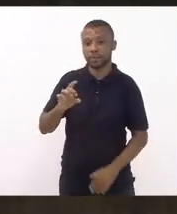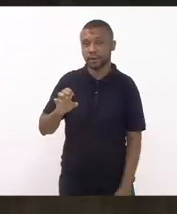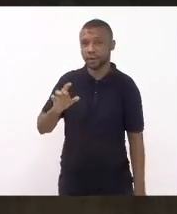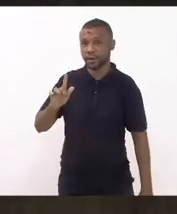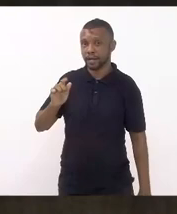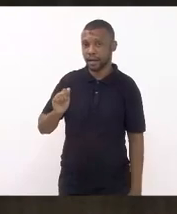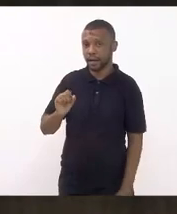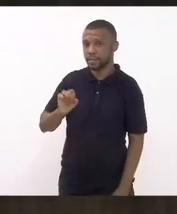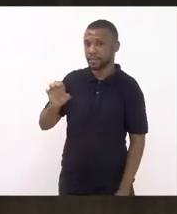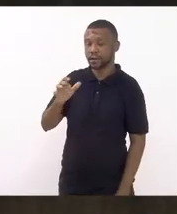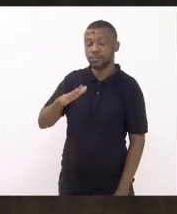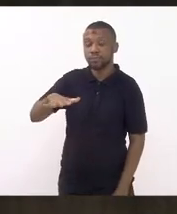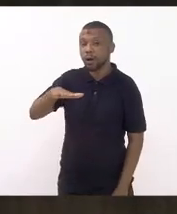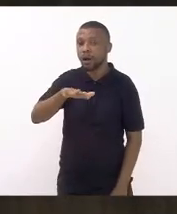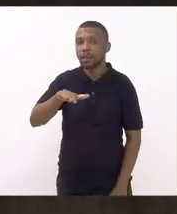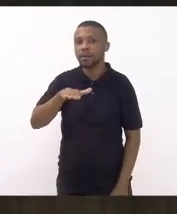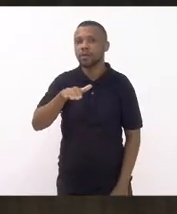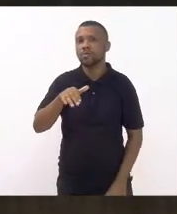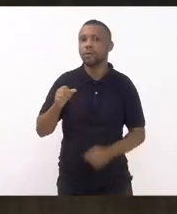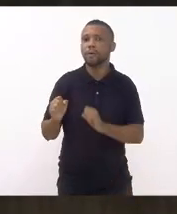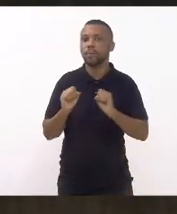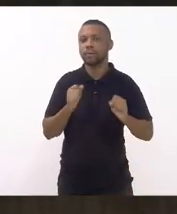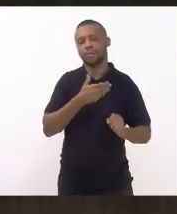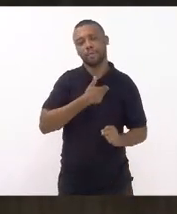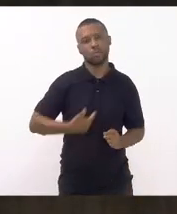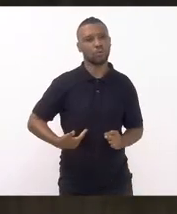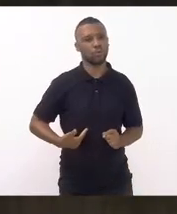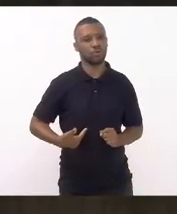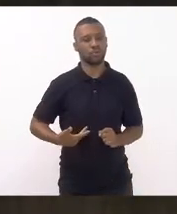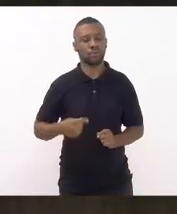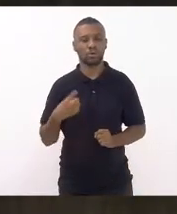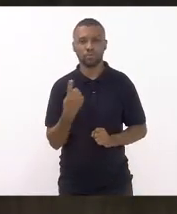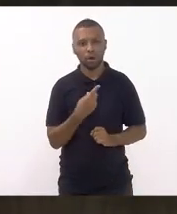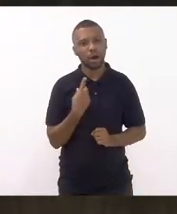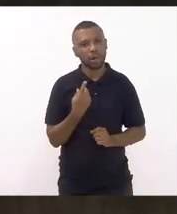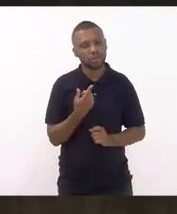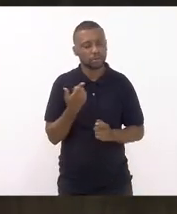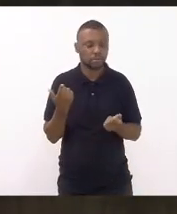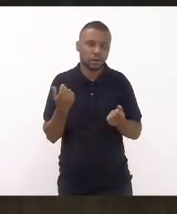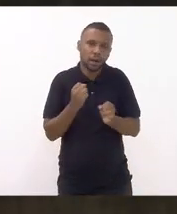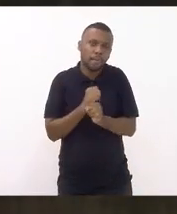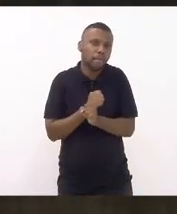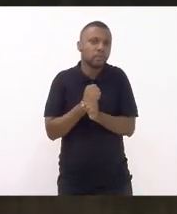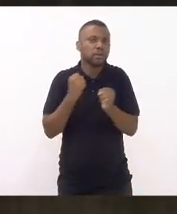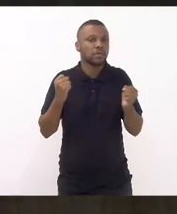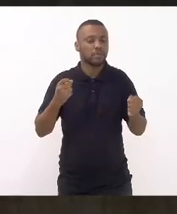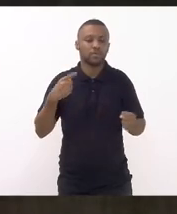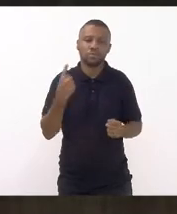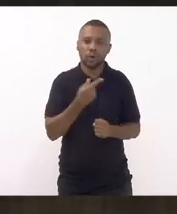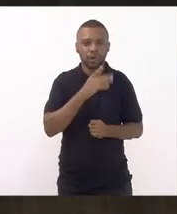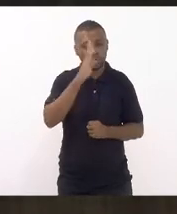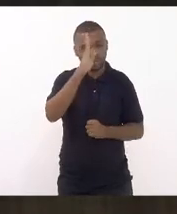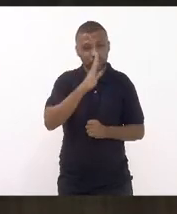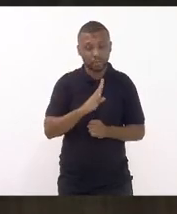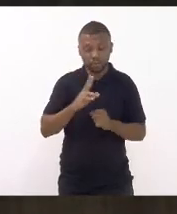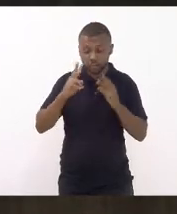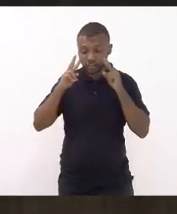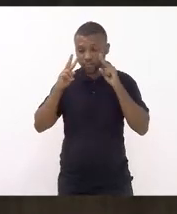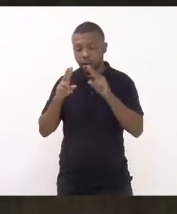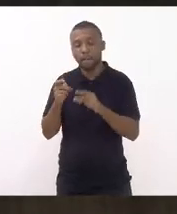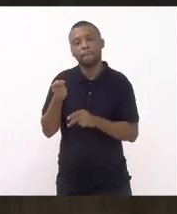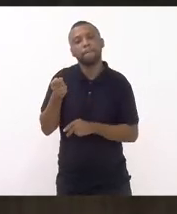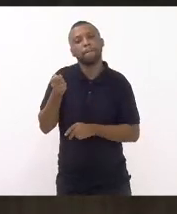outra esfera do poder público. Não é possível que nós, no Brasil, sejamos um dos